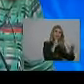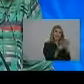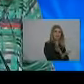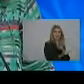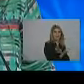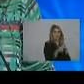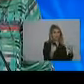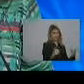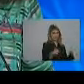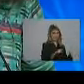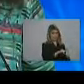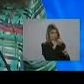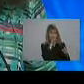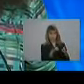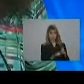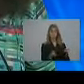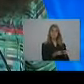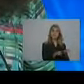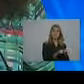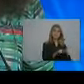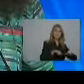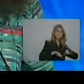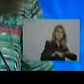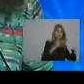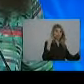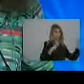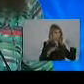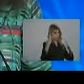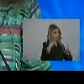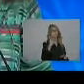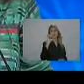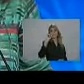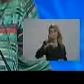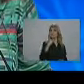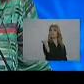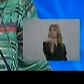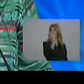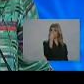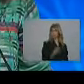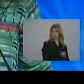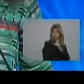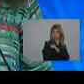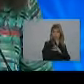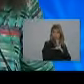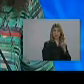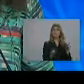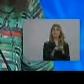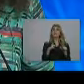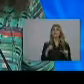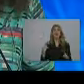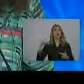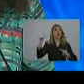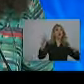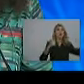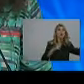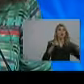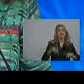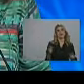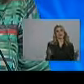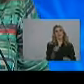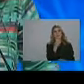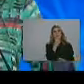Segundo, apostar em cadeias de serviço. Turismo é uma certamente importante para o Rio, mas também ter outras cadeias de serviço que aqui podem